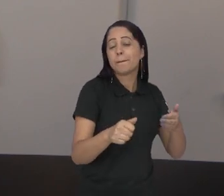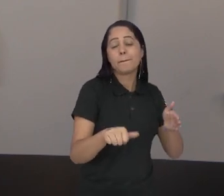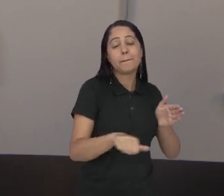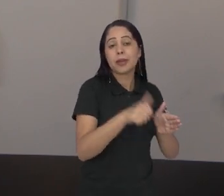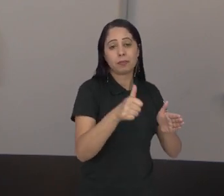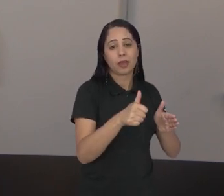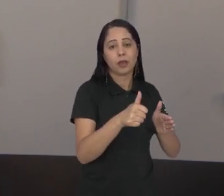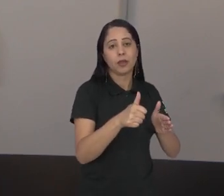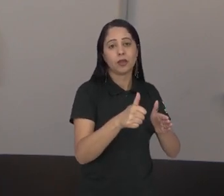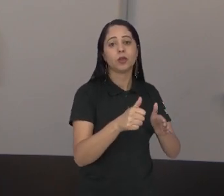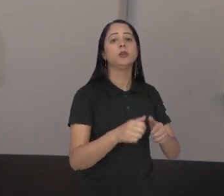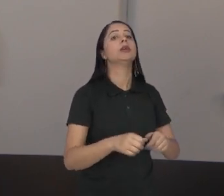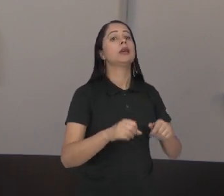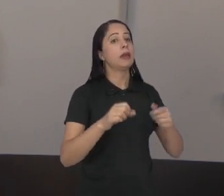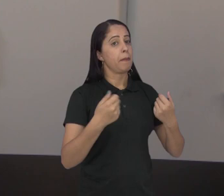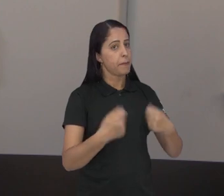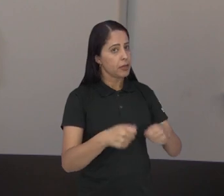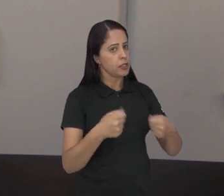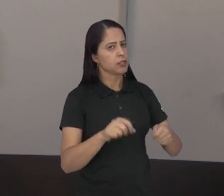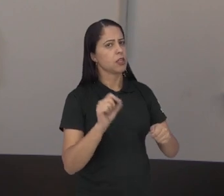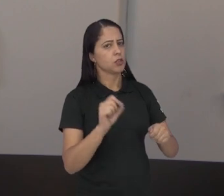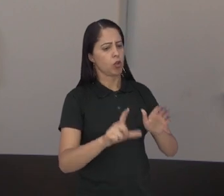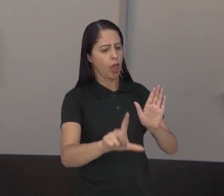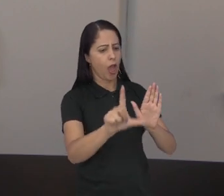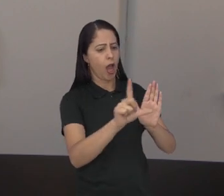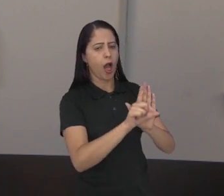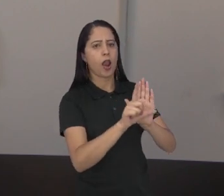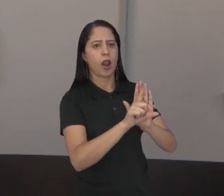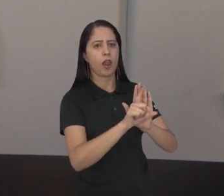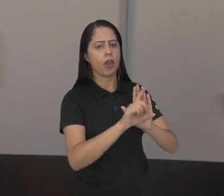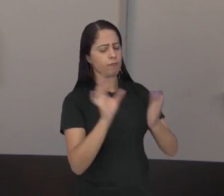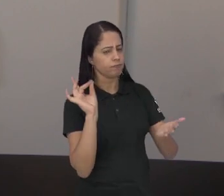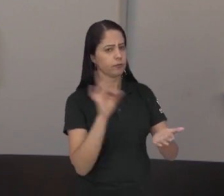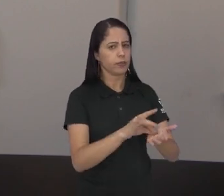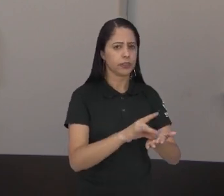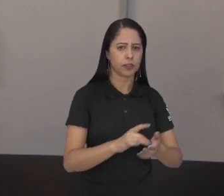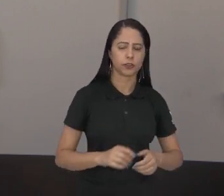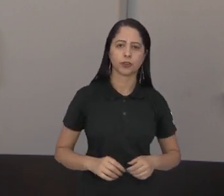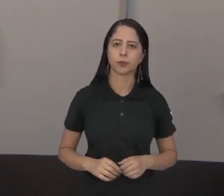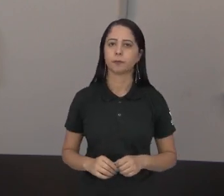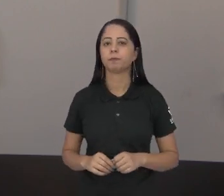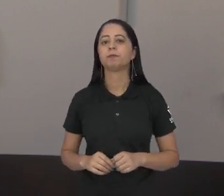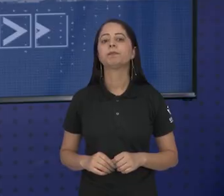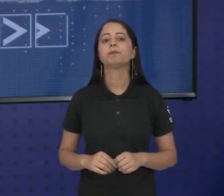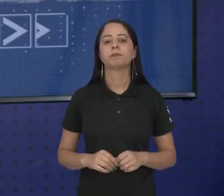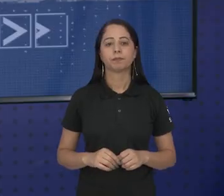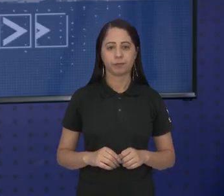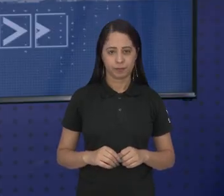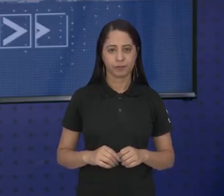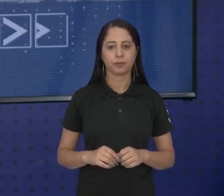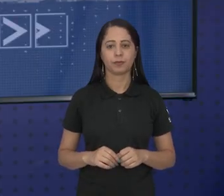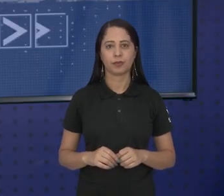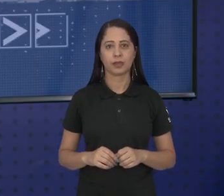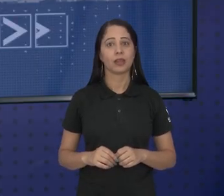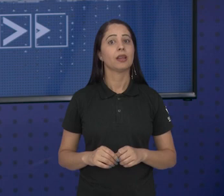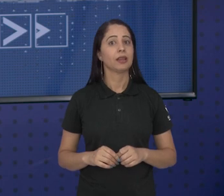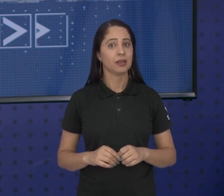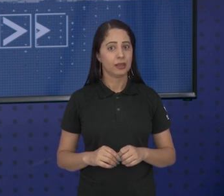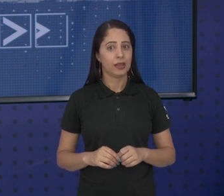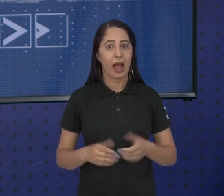precisava realmente todas as leis saírem da gaveta e ter eficácia e antes